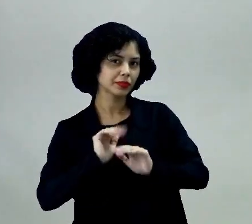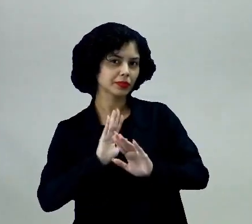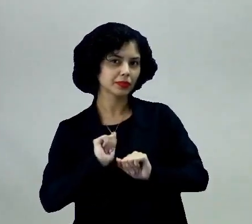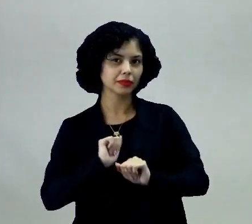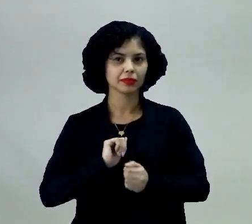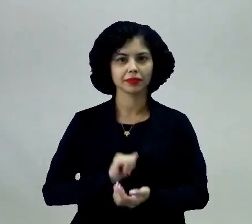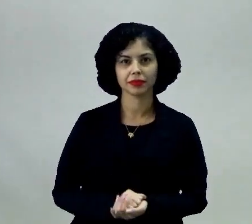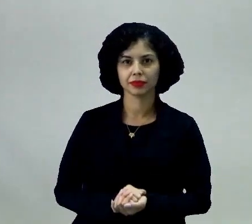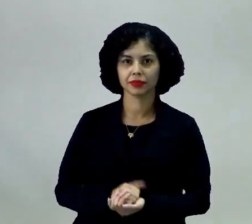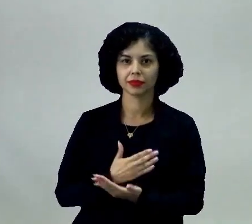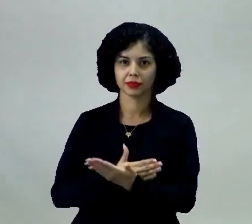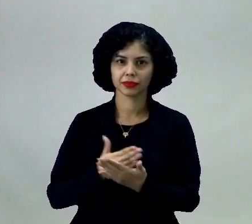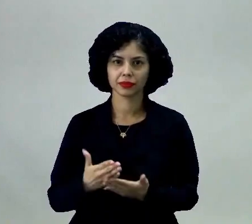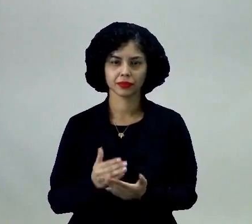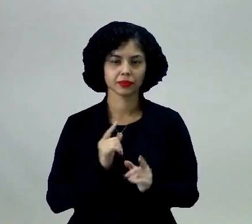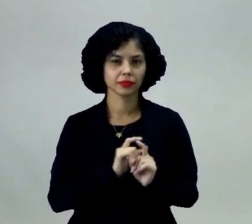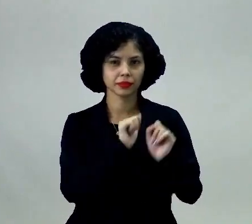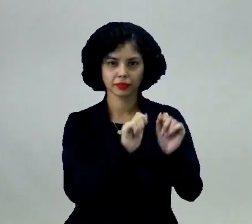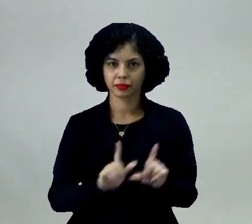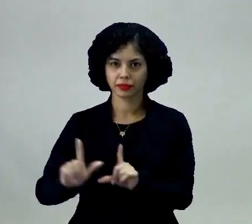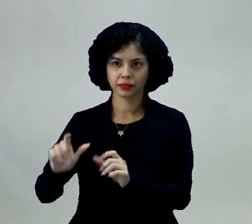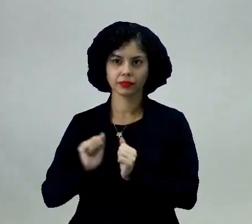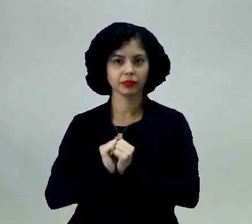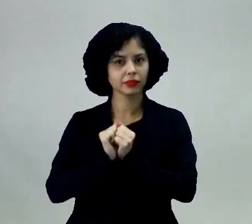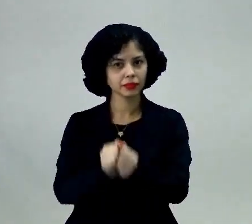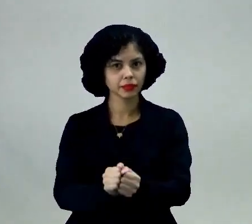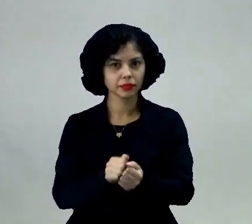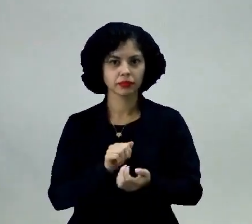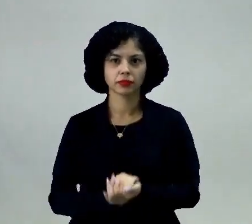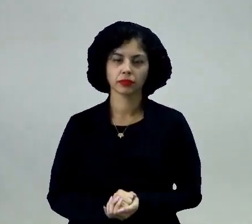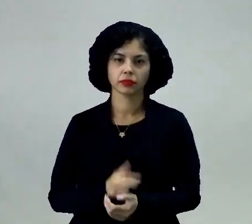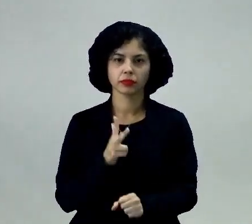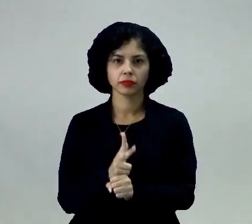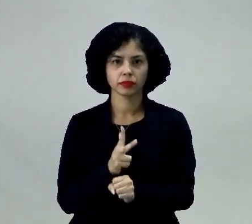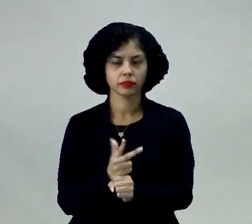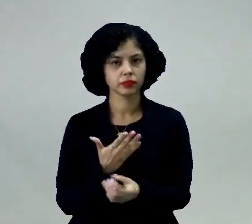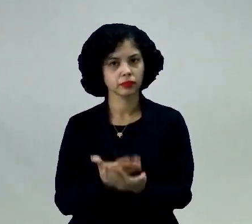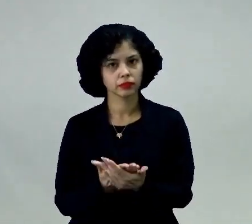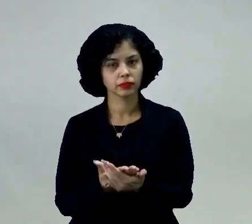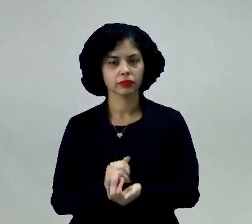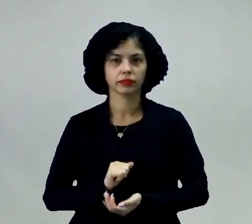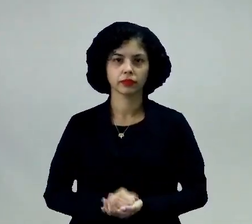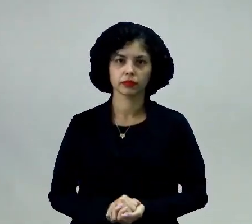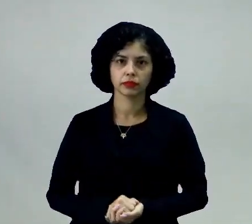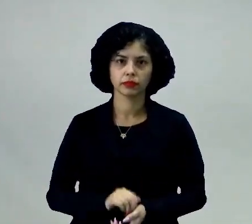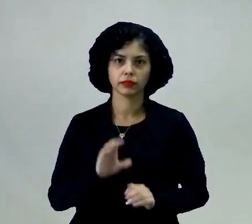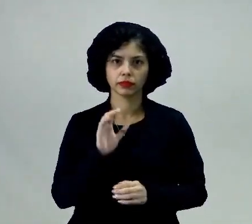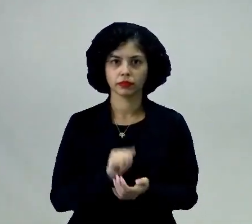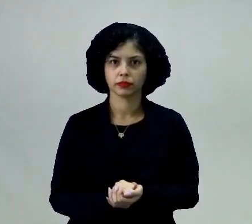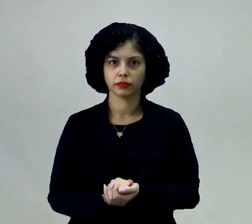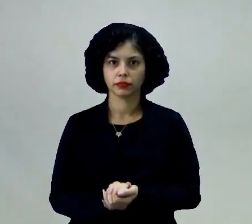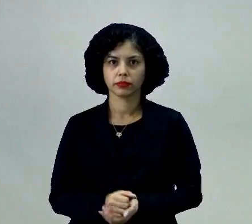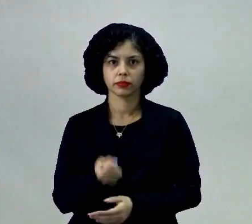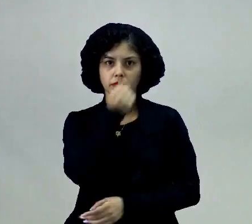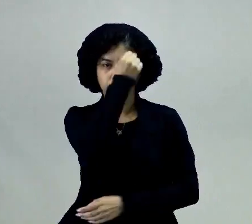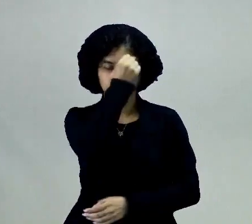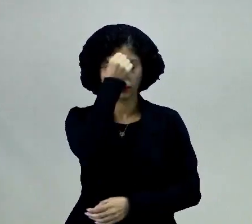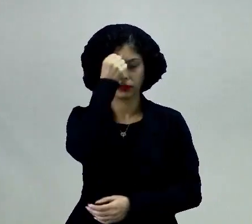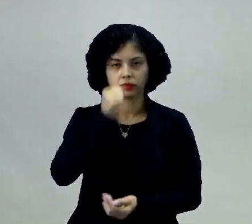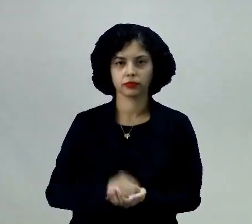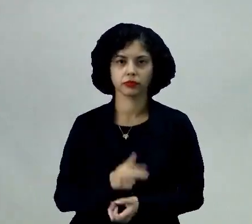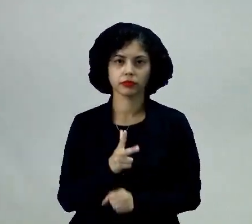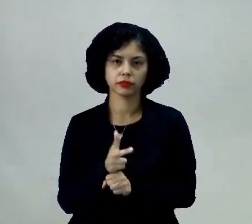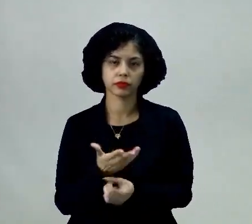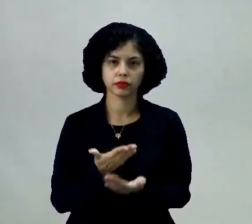Alunos e alunas, você começa a acompanhar a partir de agora a videoaula do seu componente curricular Sociologia.